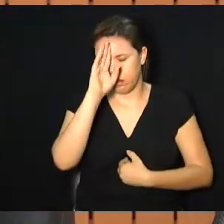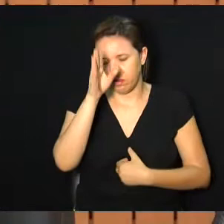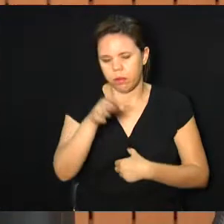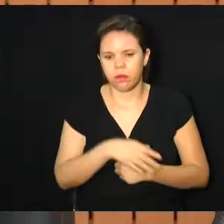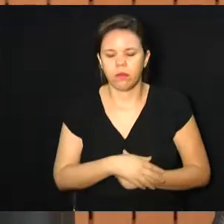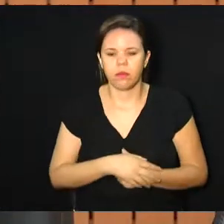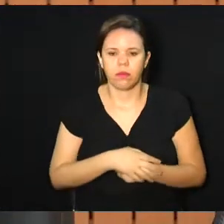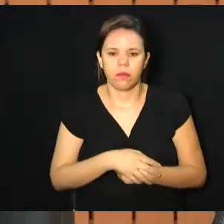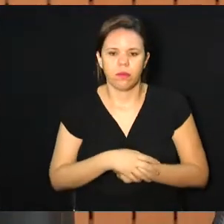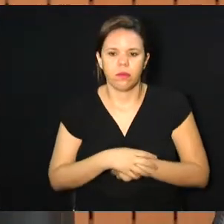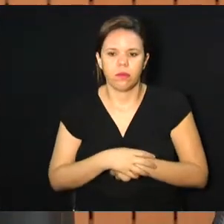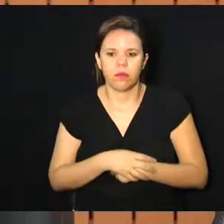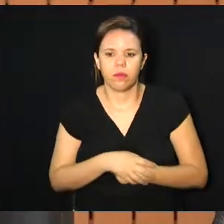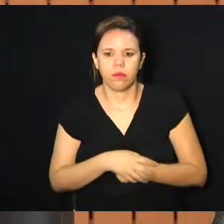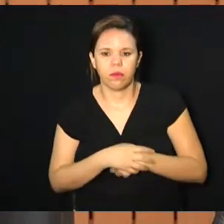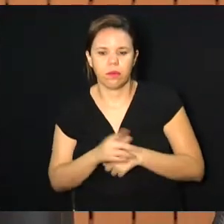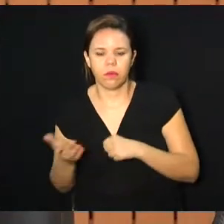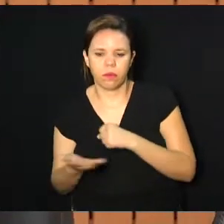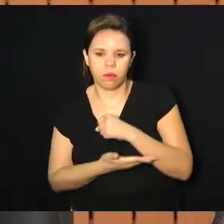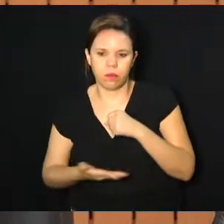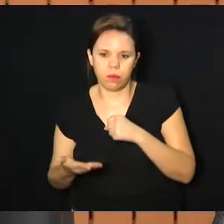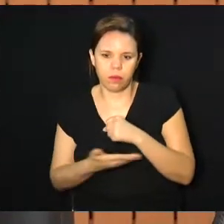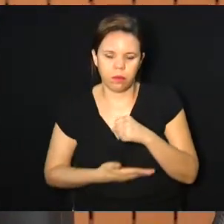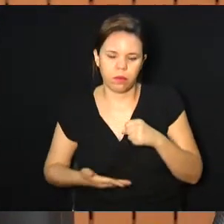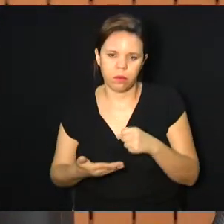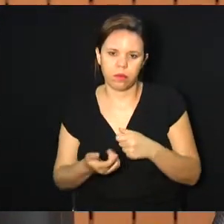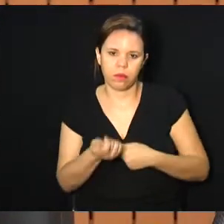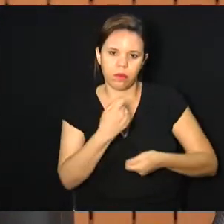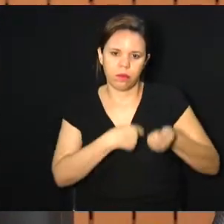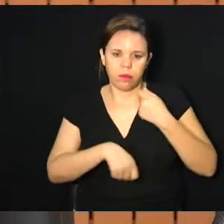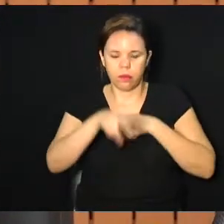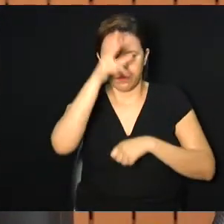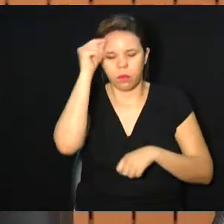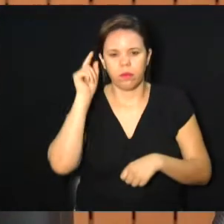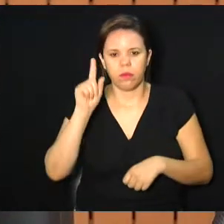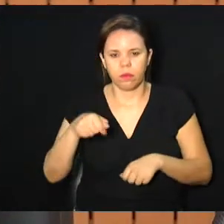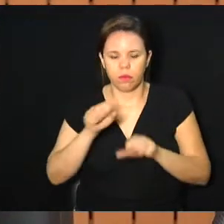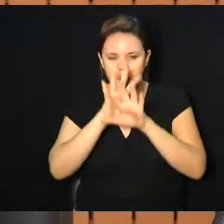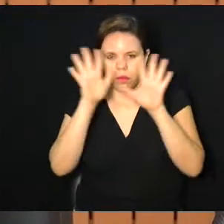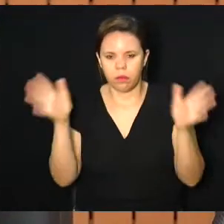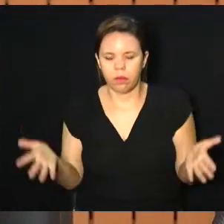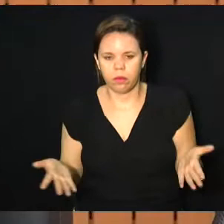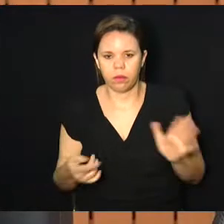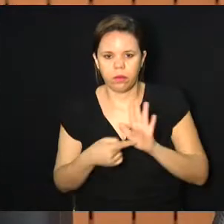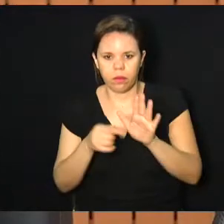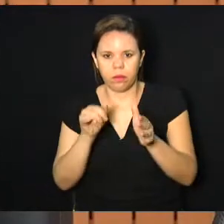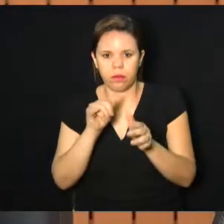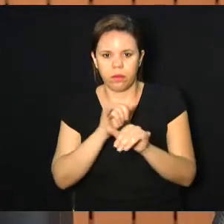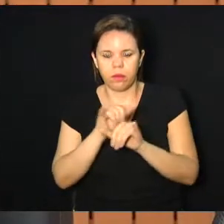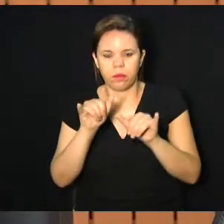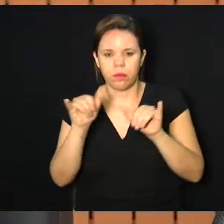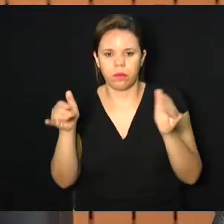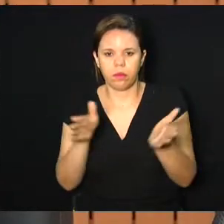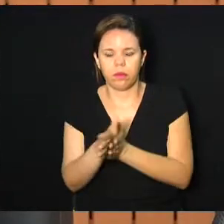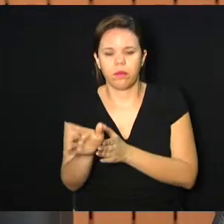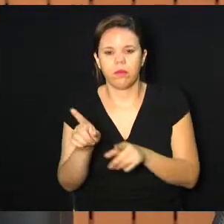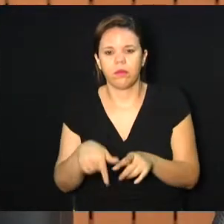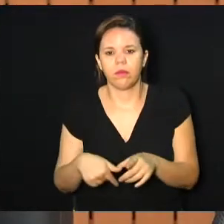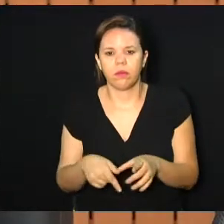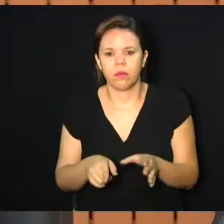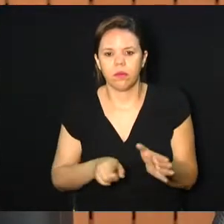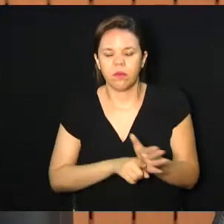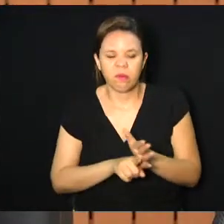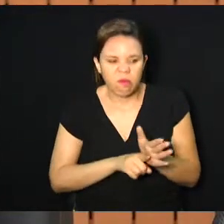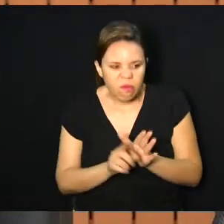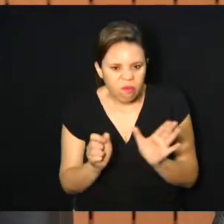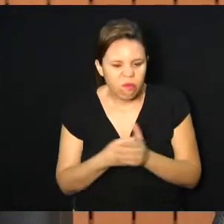É o básico do gestor público, é a transparência, a publicidade. Estudo sigiloso